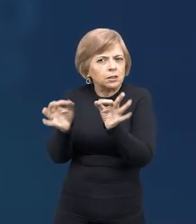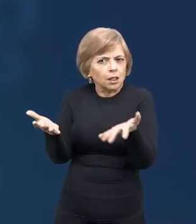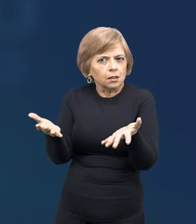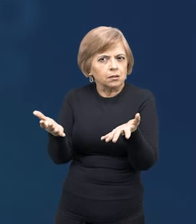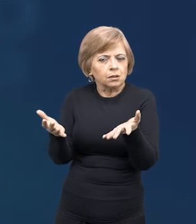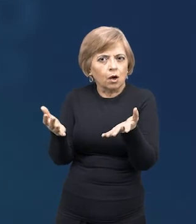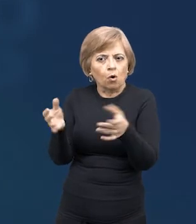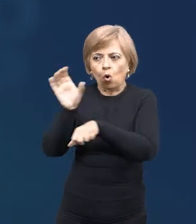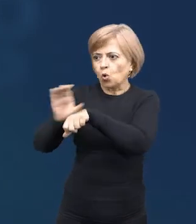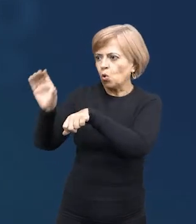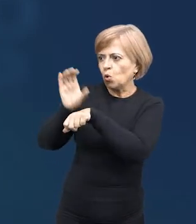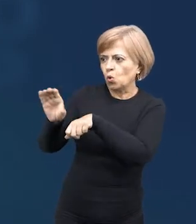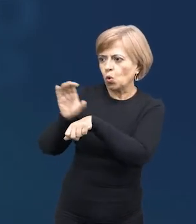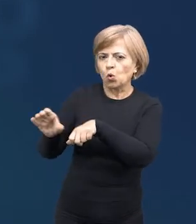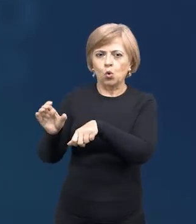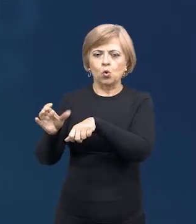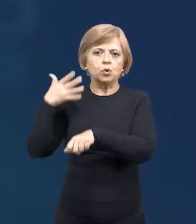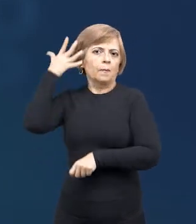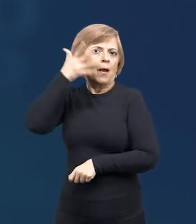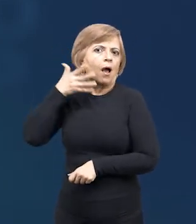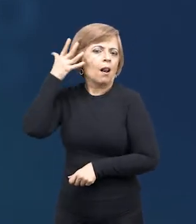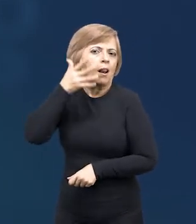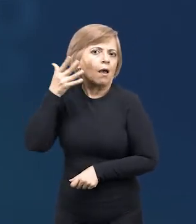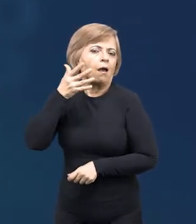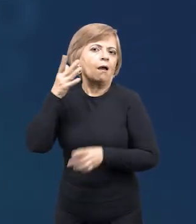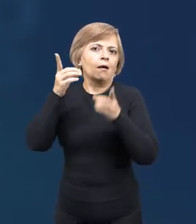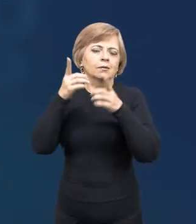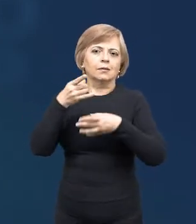diversos cursos, palestras online,